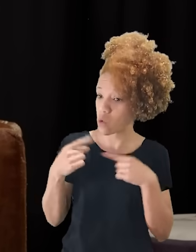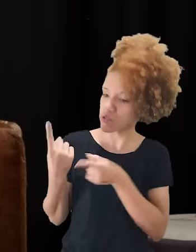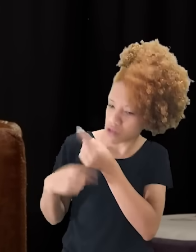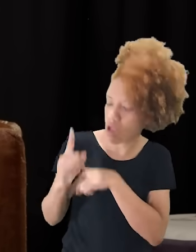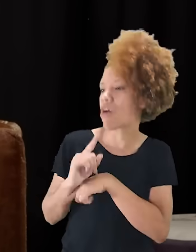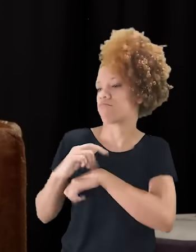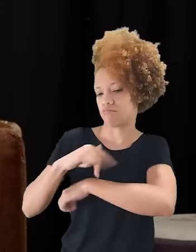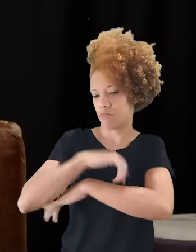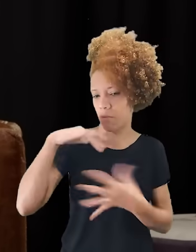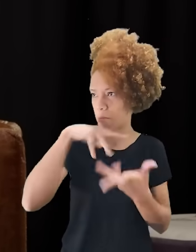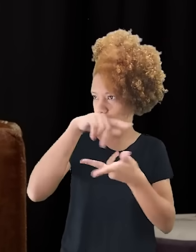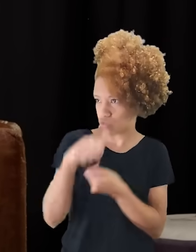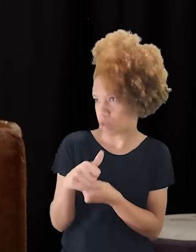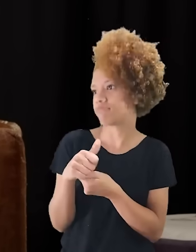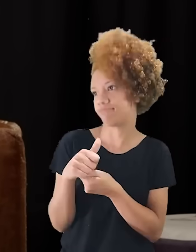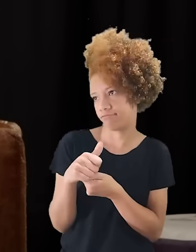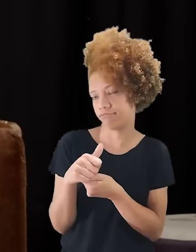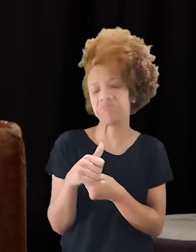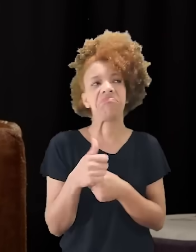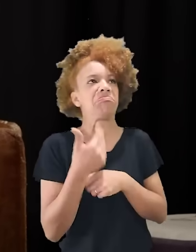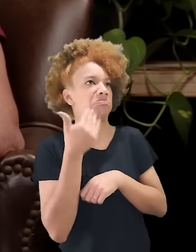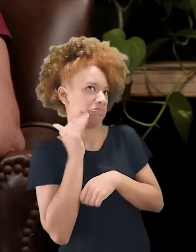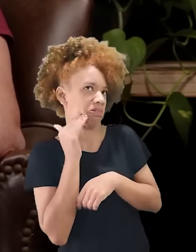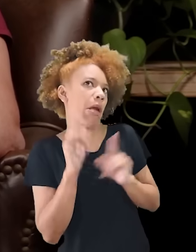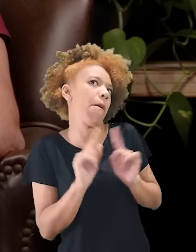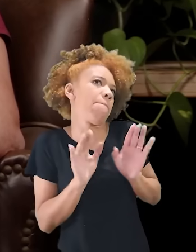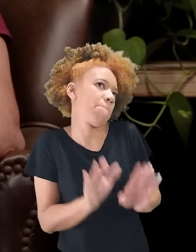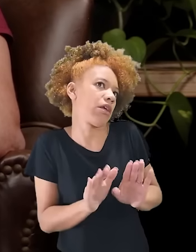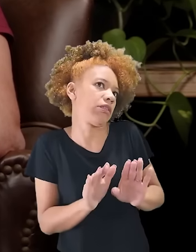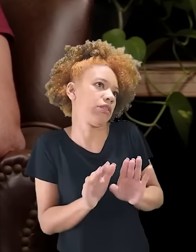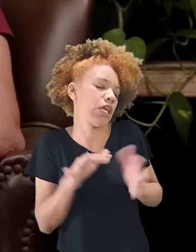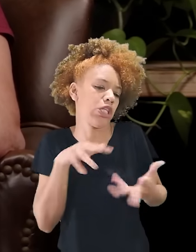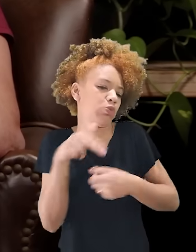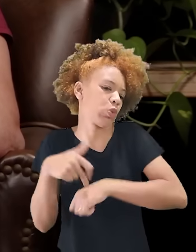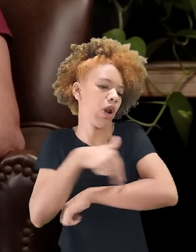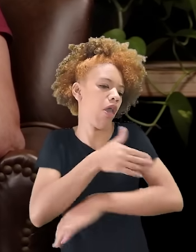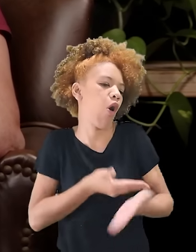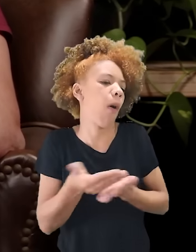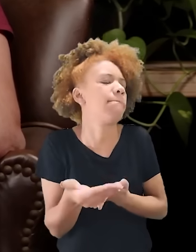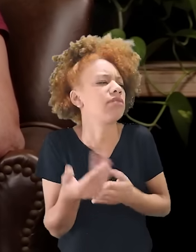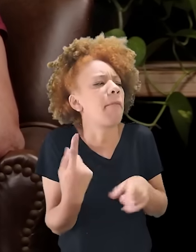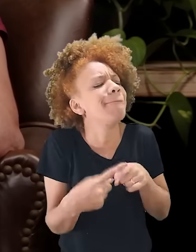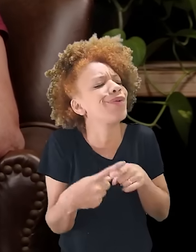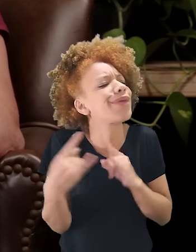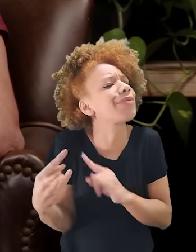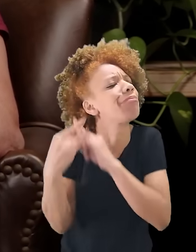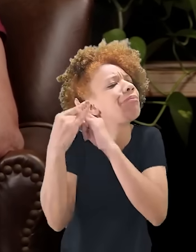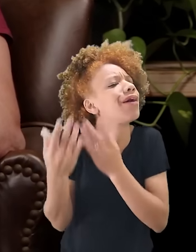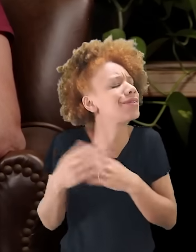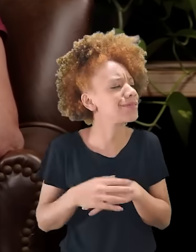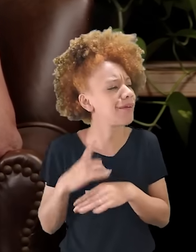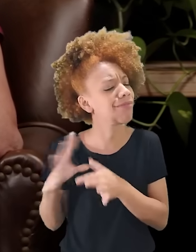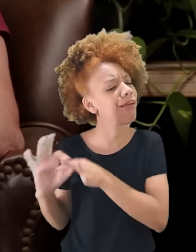tornam mundiais tipo traines mundiais entendi mas esse mundo da moda ele começa por Paris por que que Paris